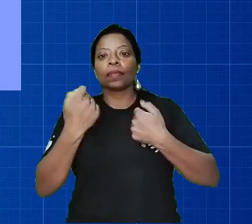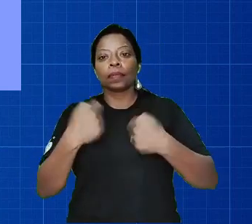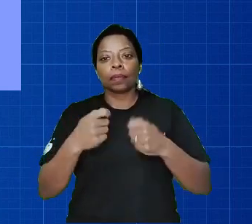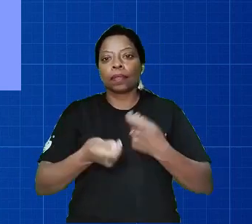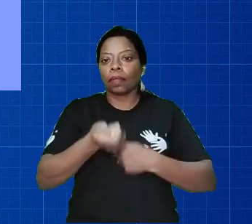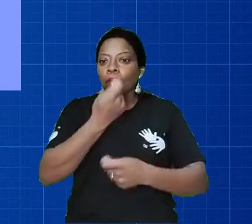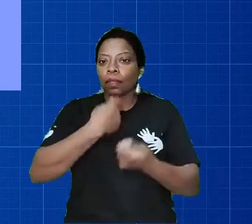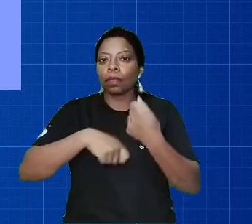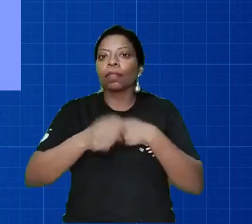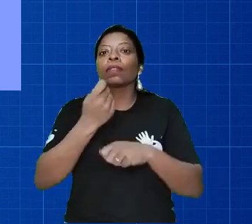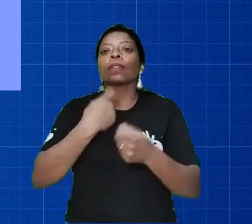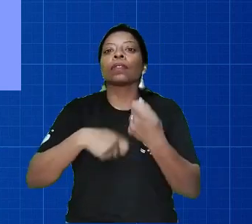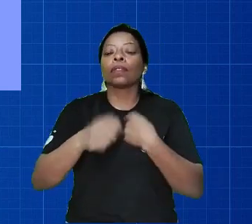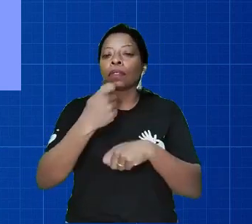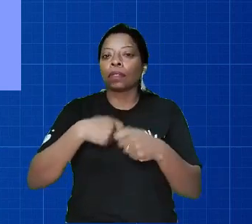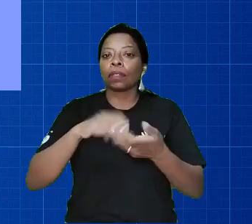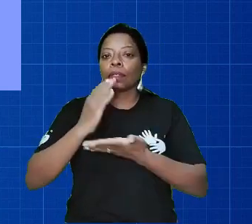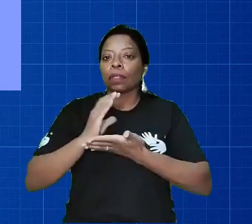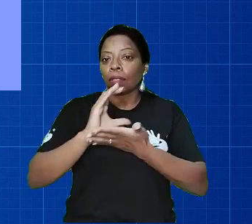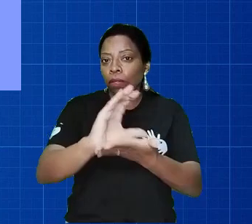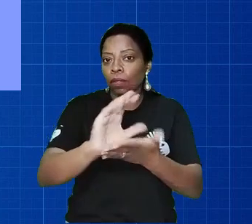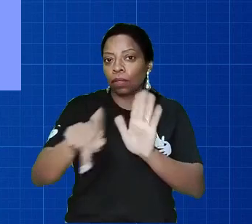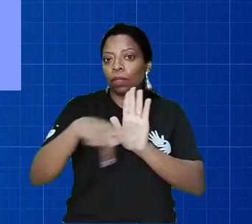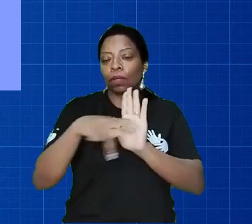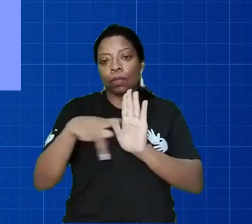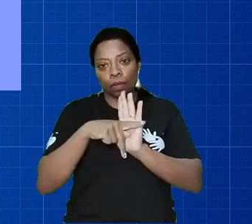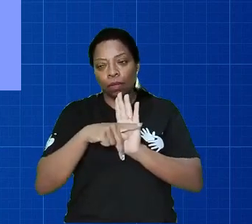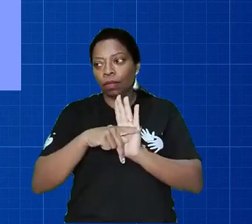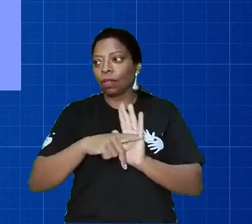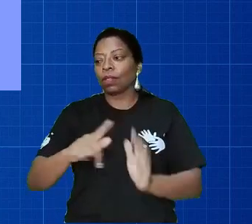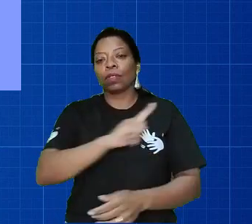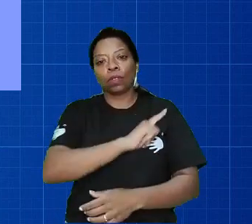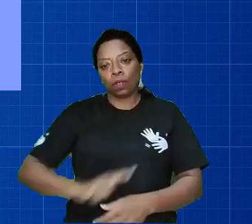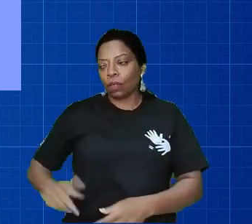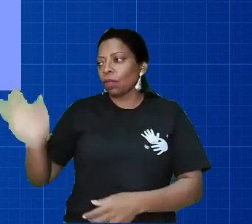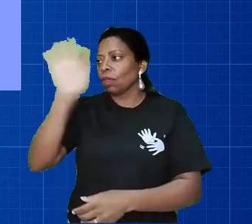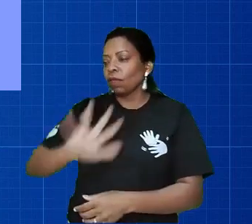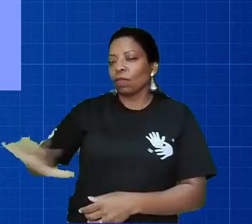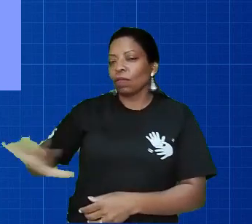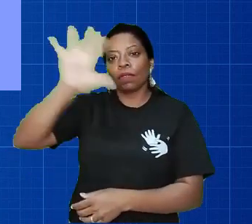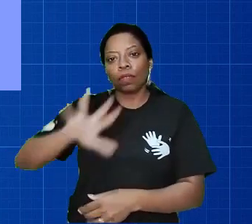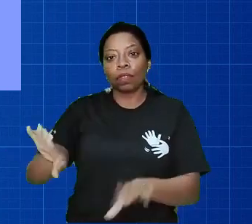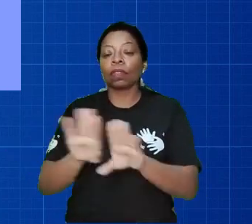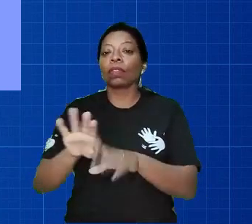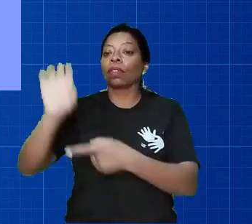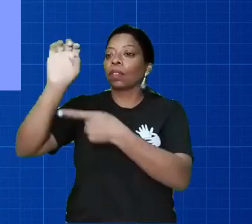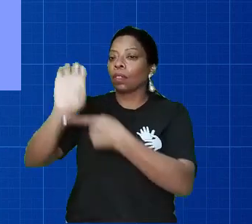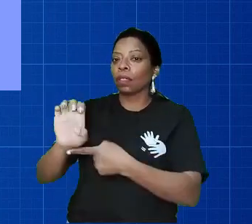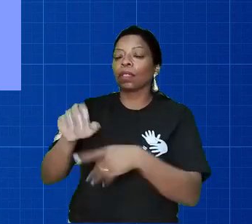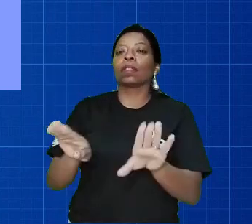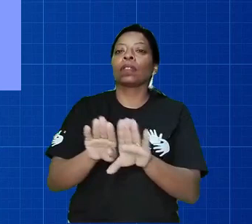os recursos transferidos por órgãos federais, estaduais, distritais e também